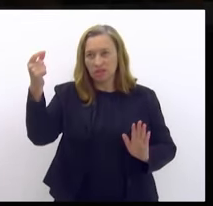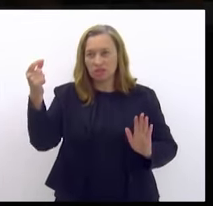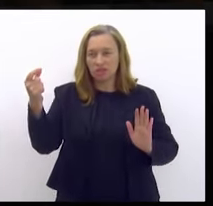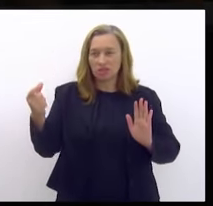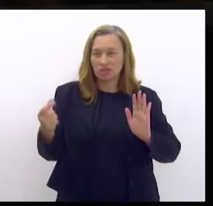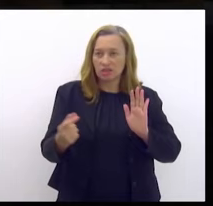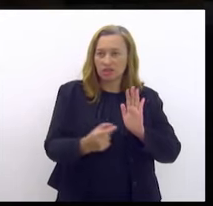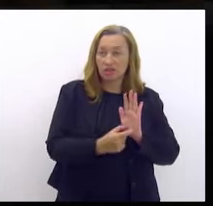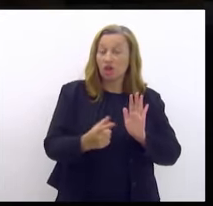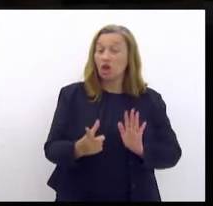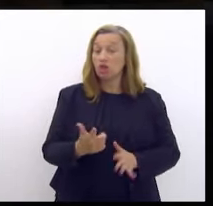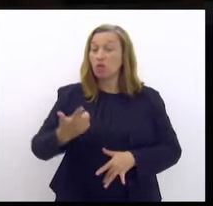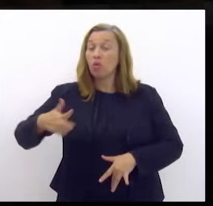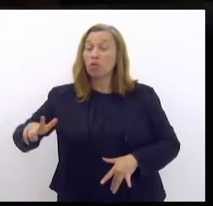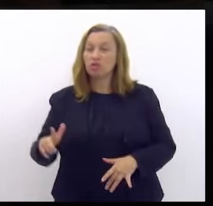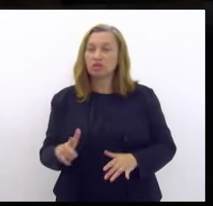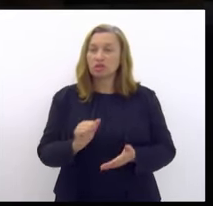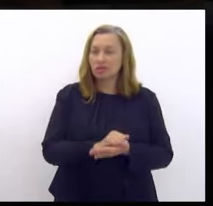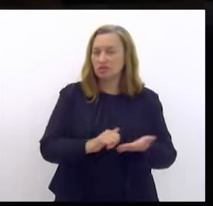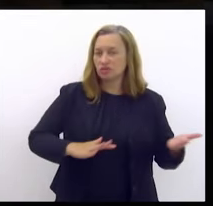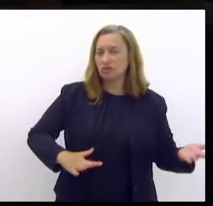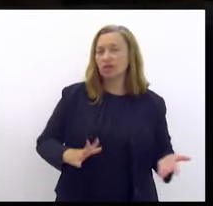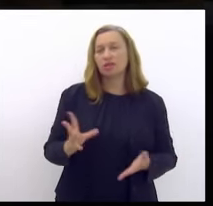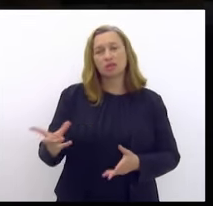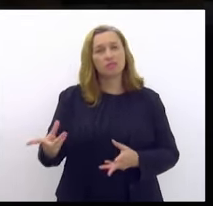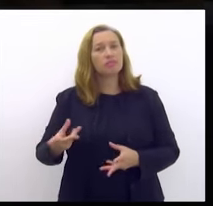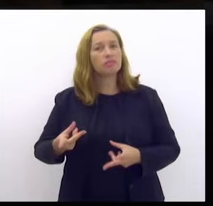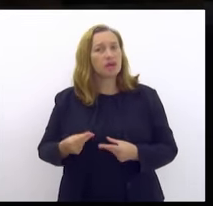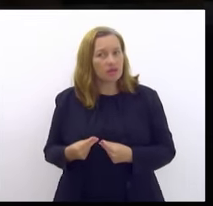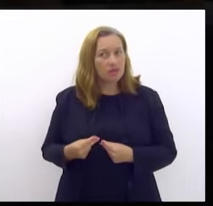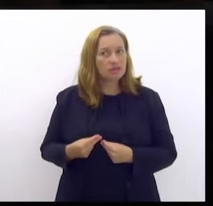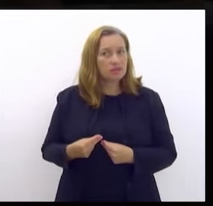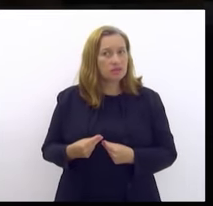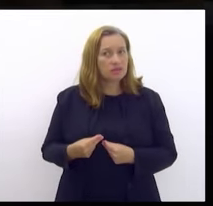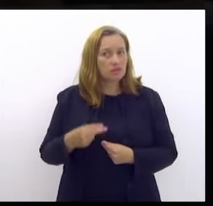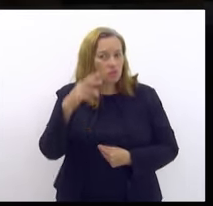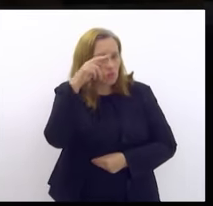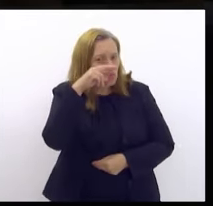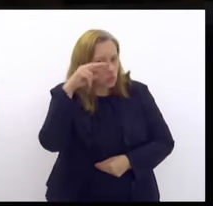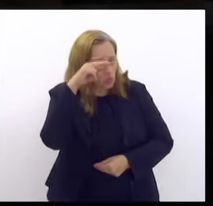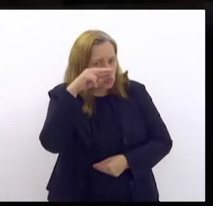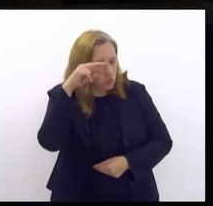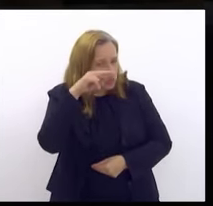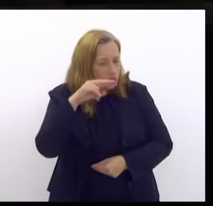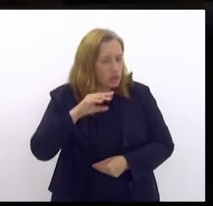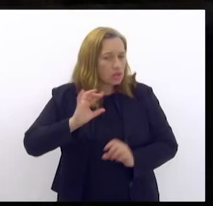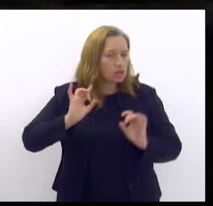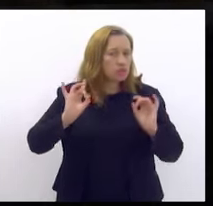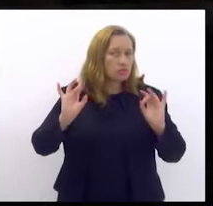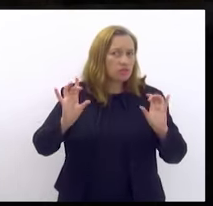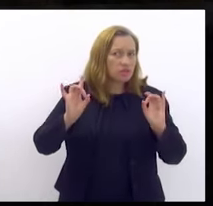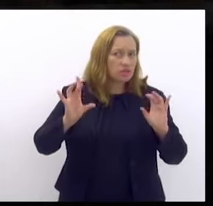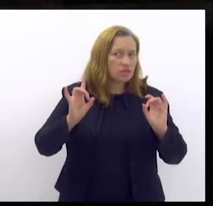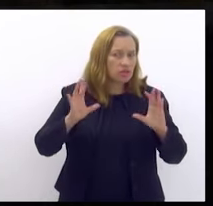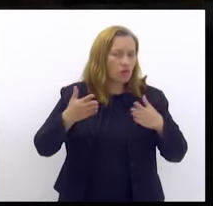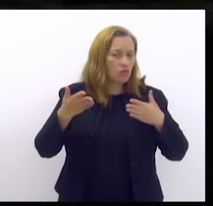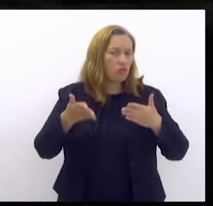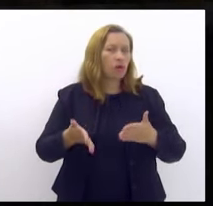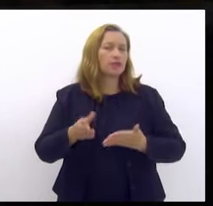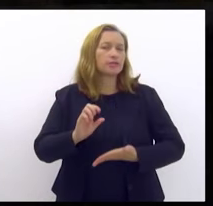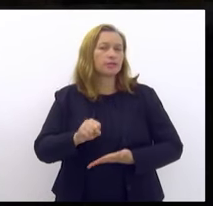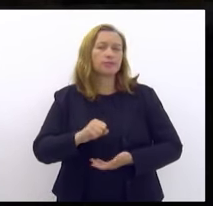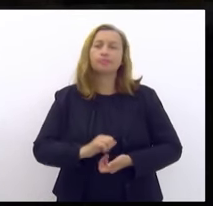outras modalidades que merecem vistoria especial e